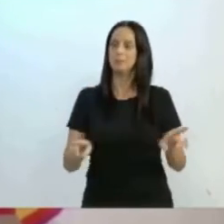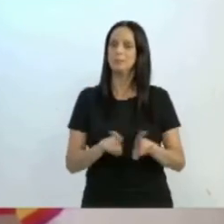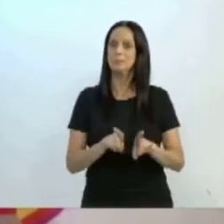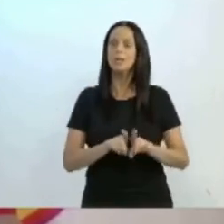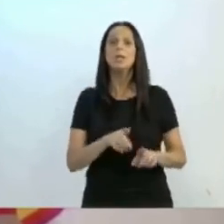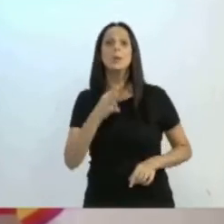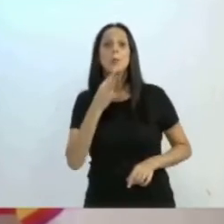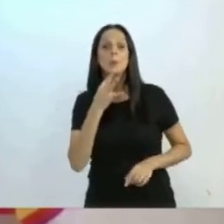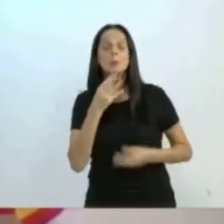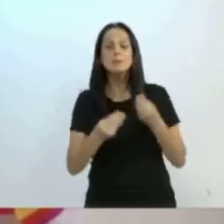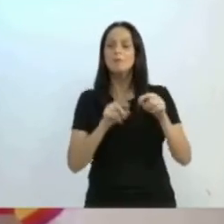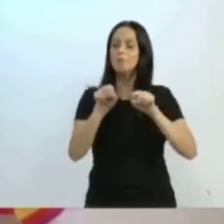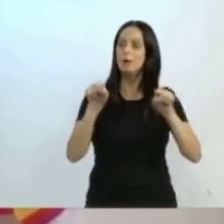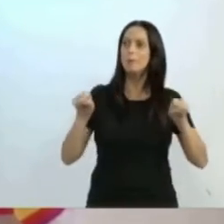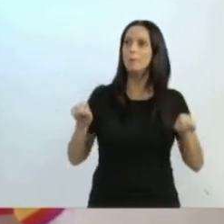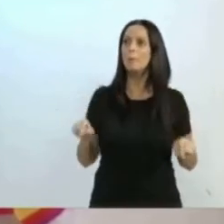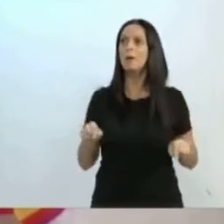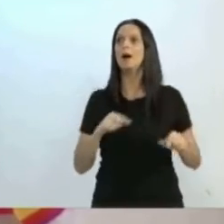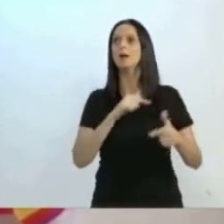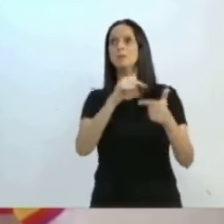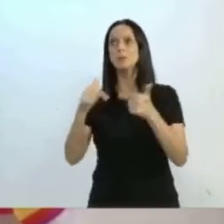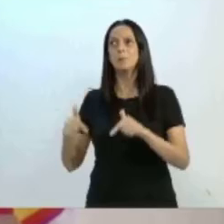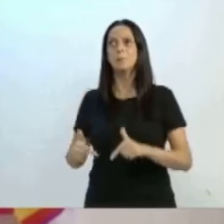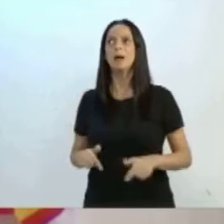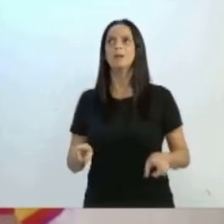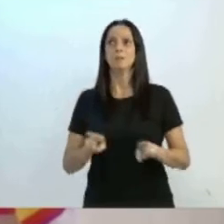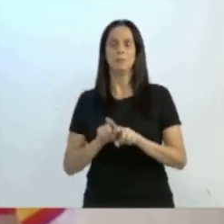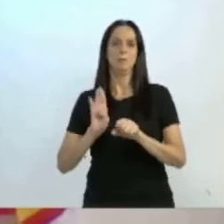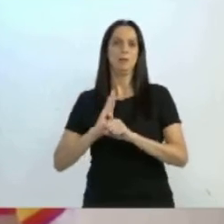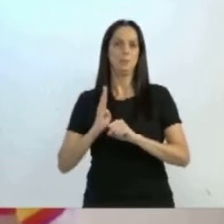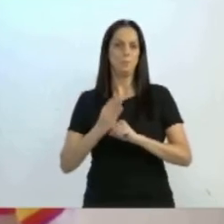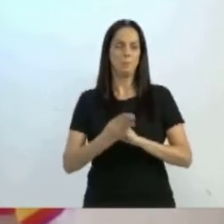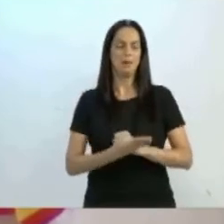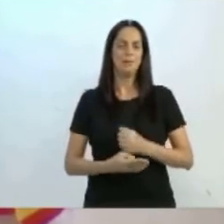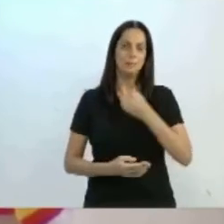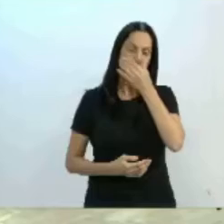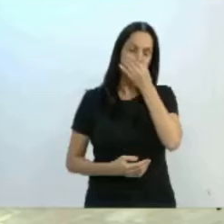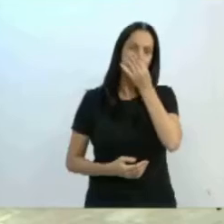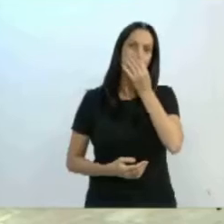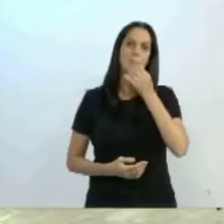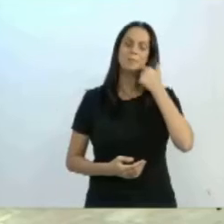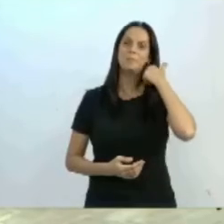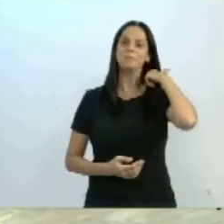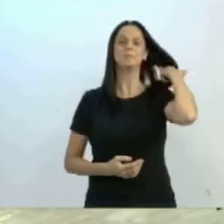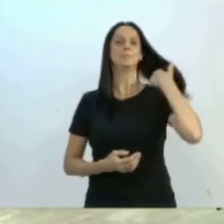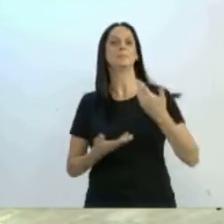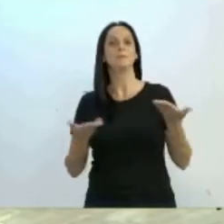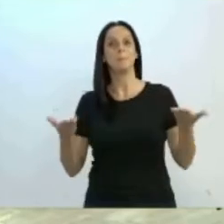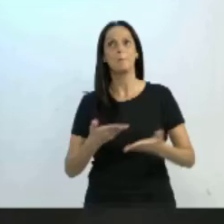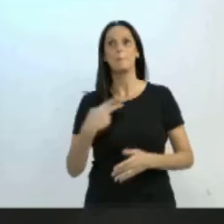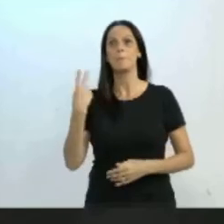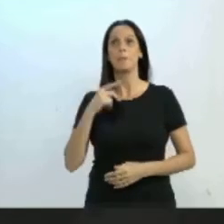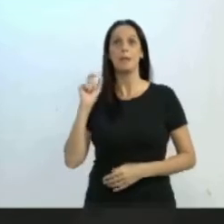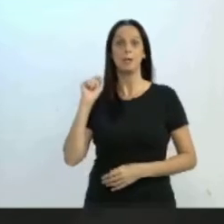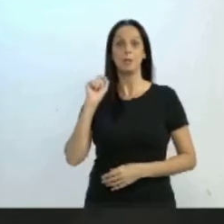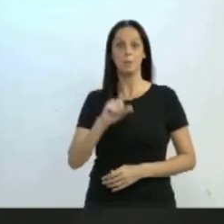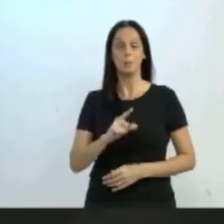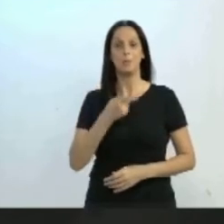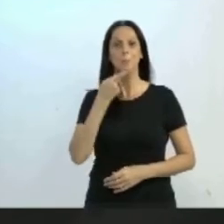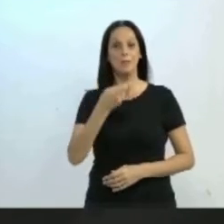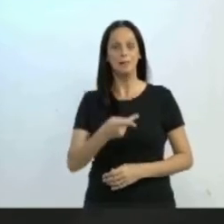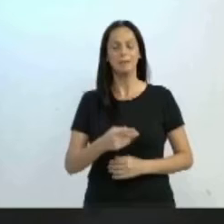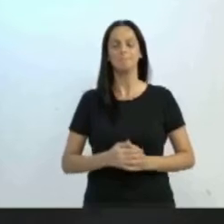trabalho já construí uma parte aqui o vereador Maurício Vou com maior prazer por favor com autorização do orador Vereador Maurício goll